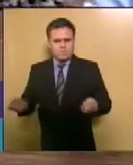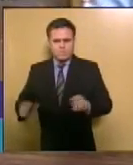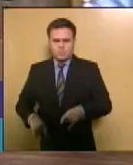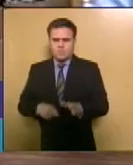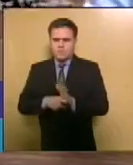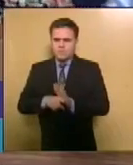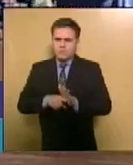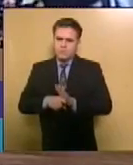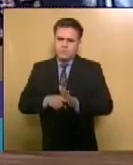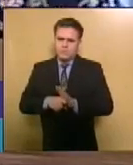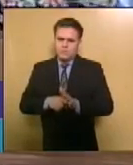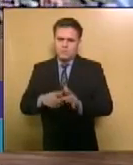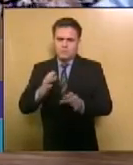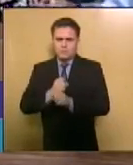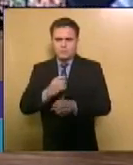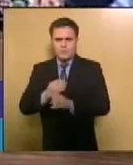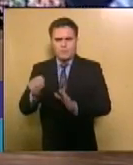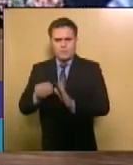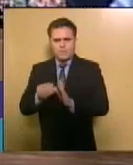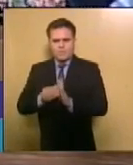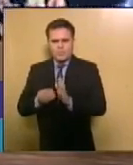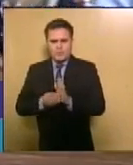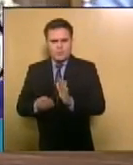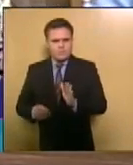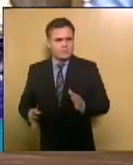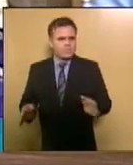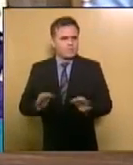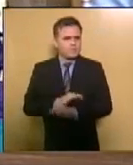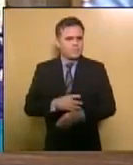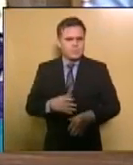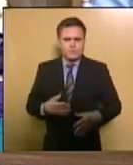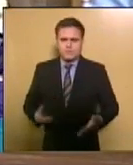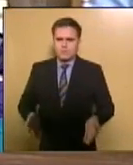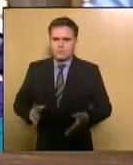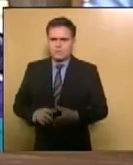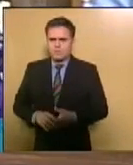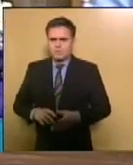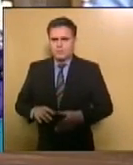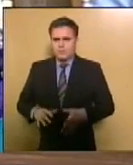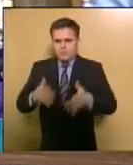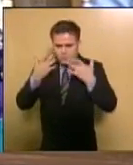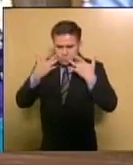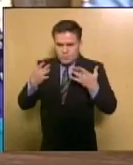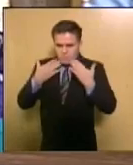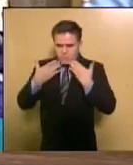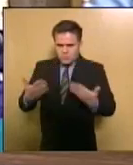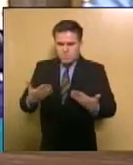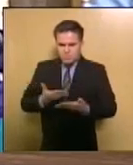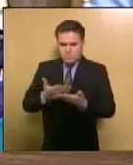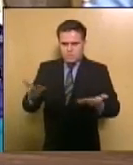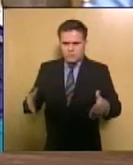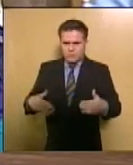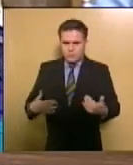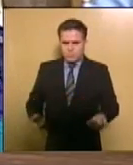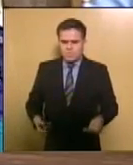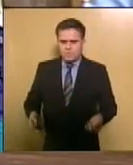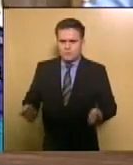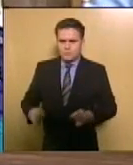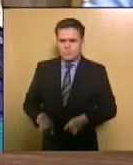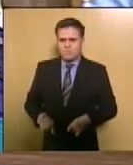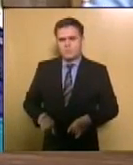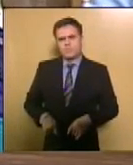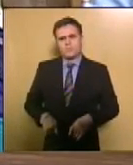nós temos todos os dados aí Se quiserem a gente a gente apresenta é não sei se vai ter tempo hábil e é muito San e